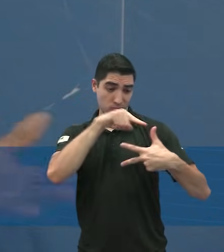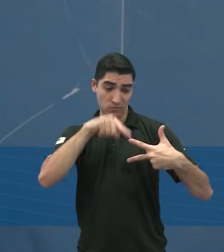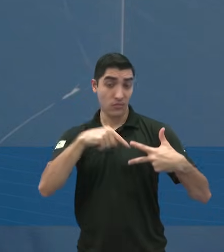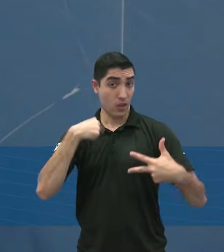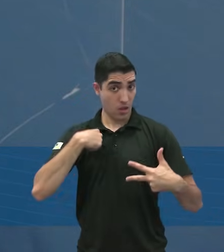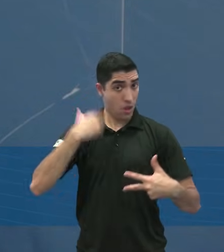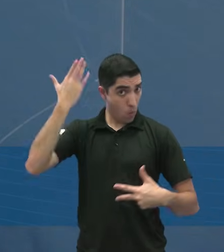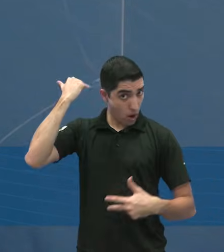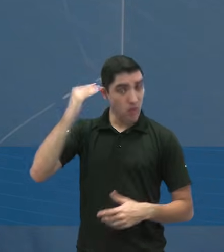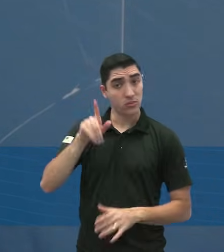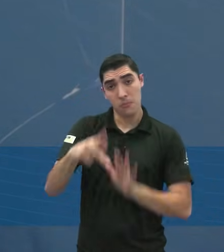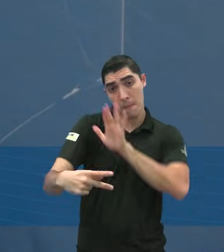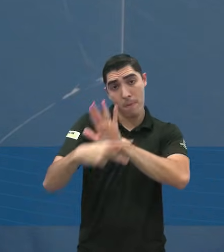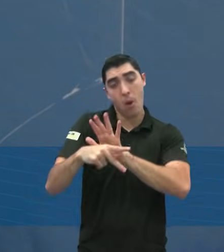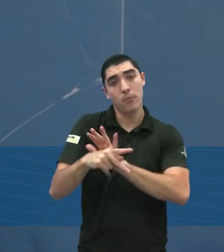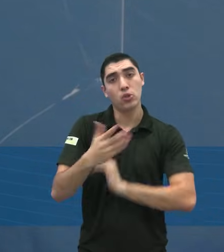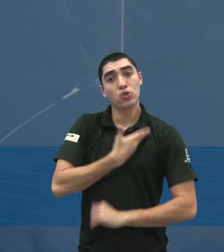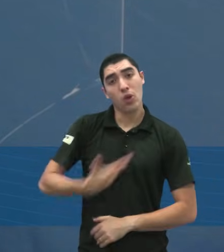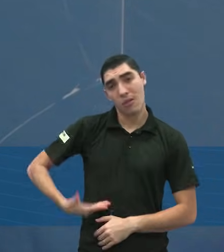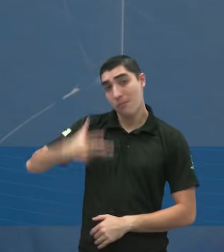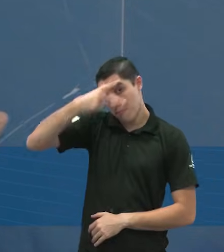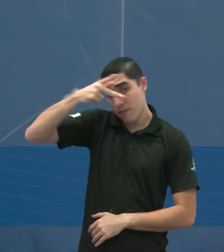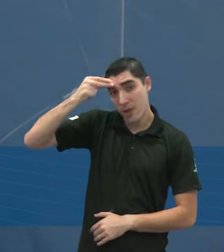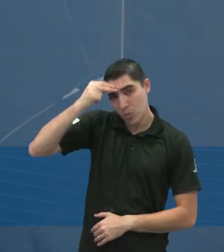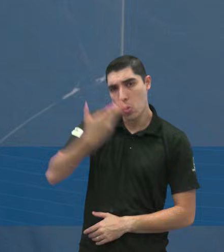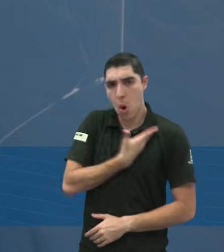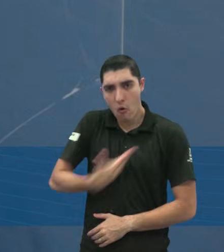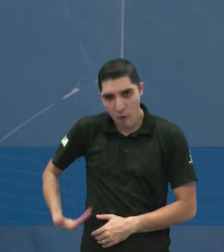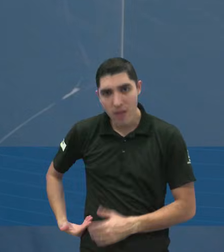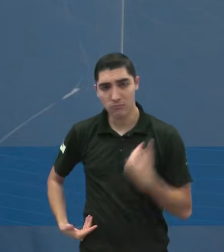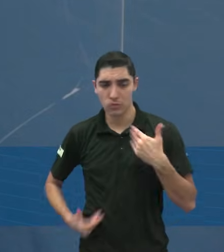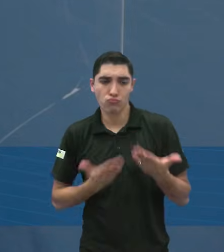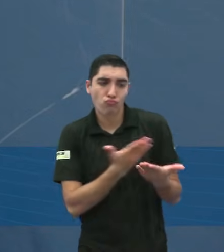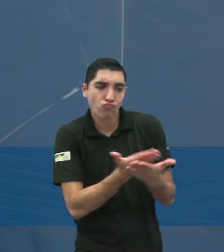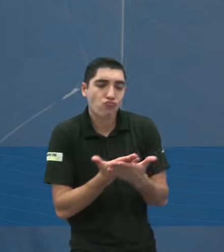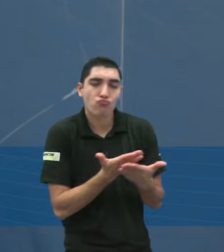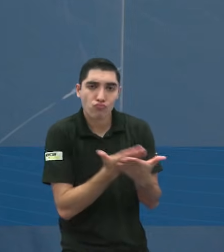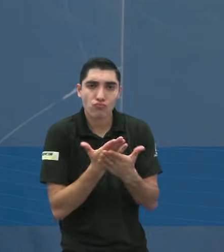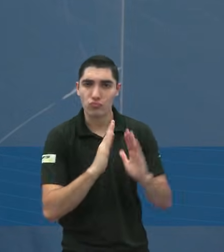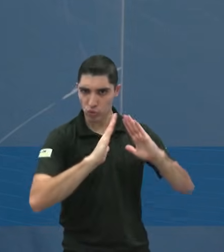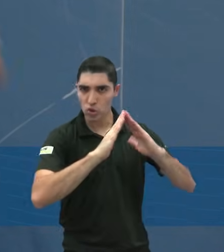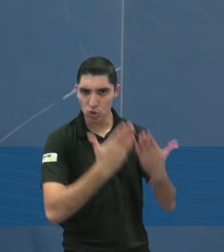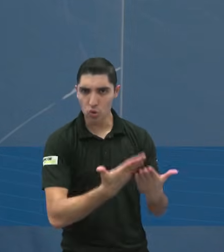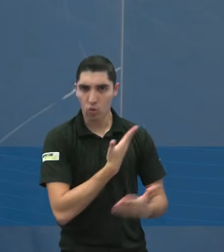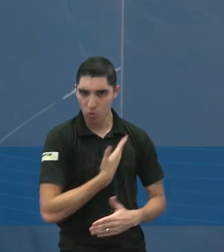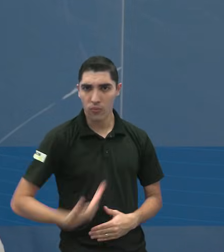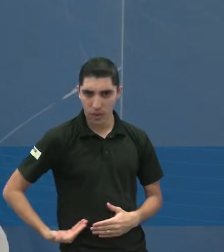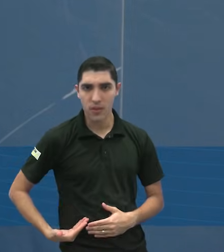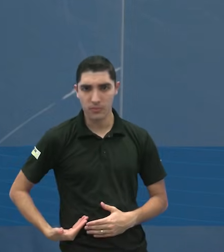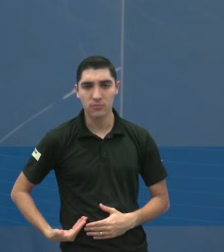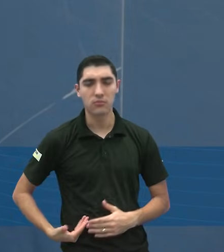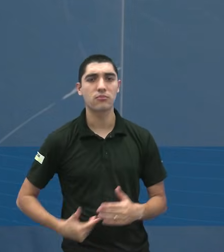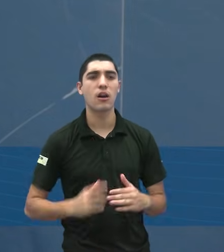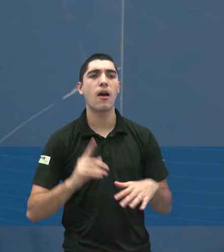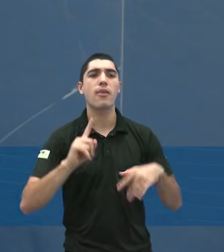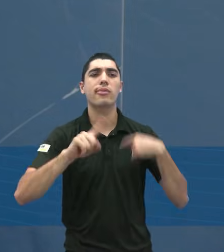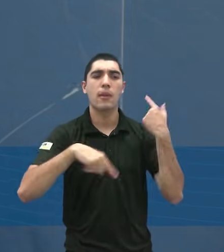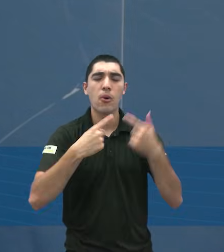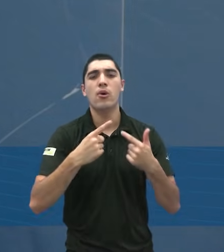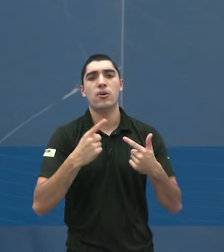pública, né? Para acompanhar os outros estudantes. Eu fui estudar também em outras escolas públicas, mas